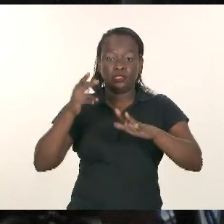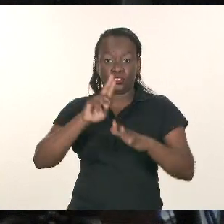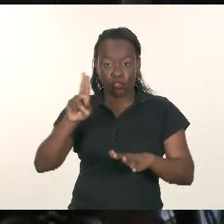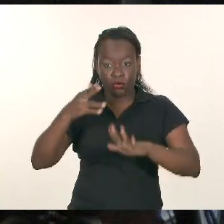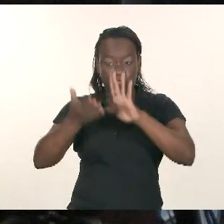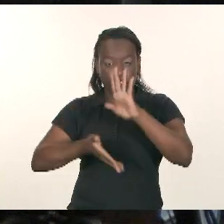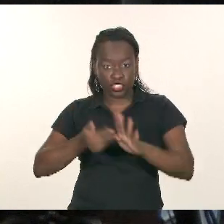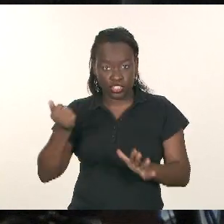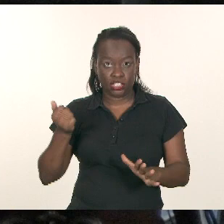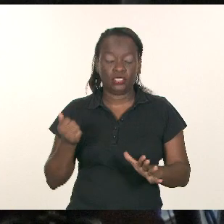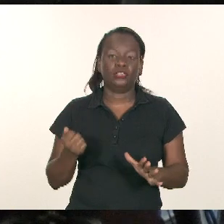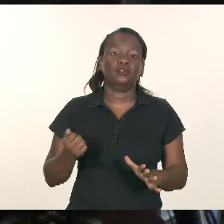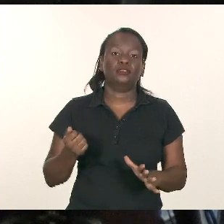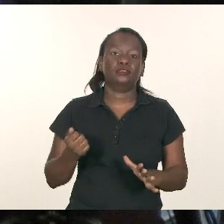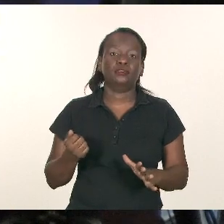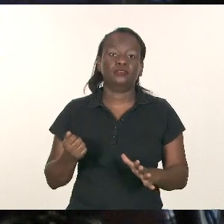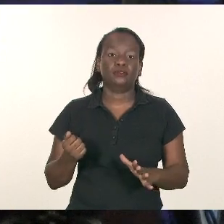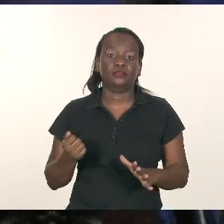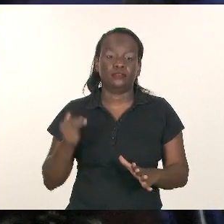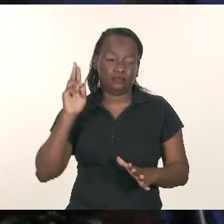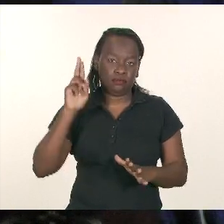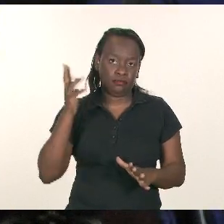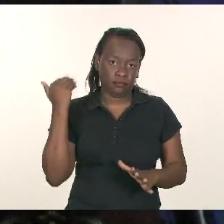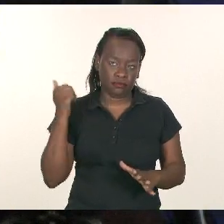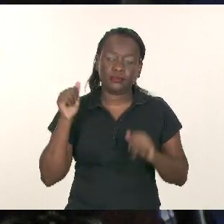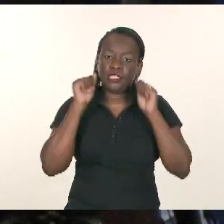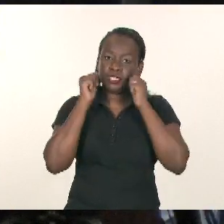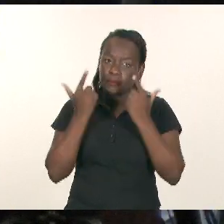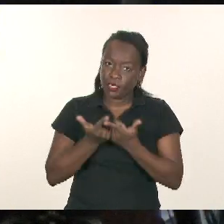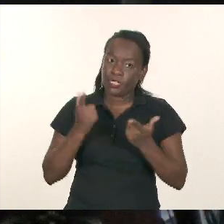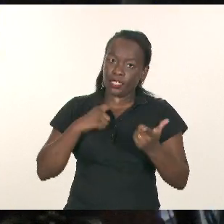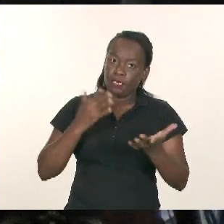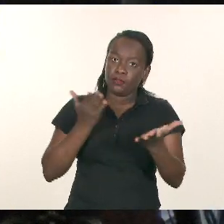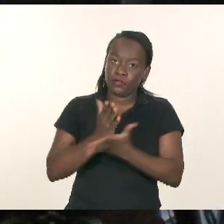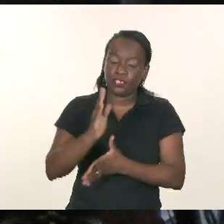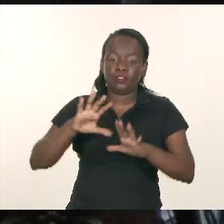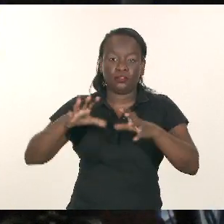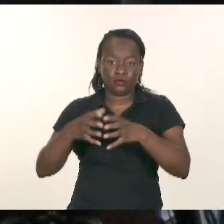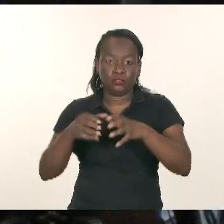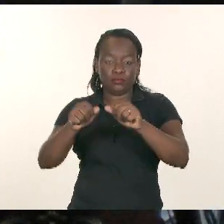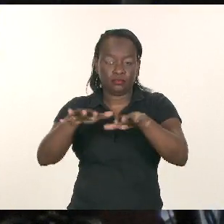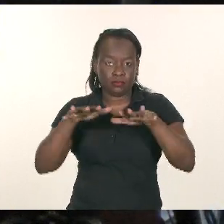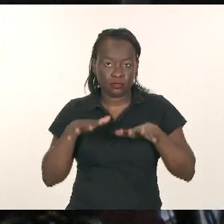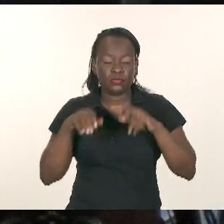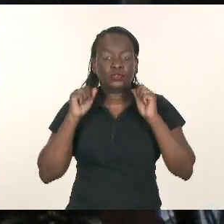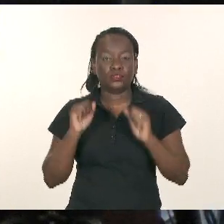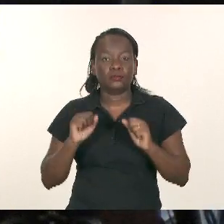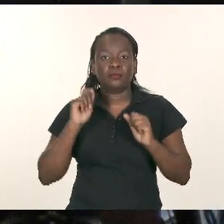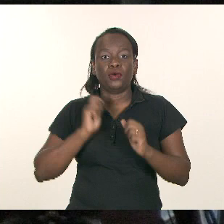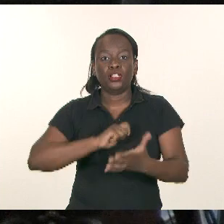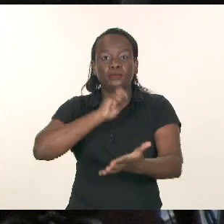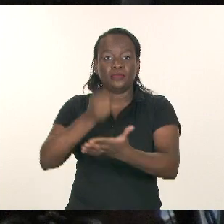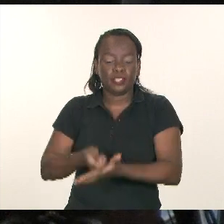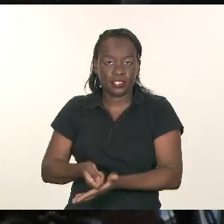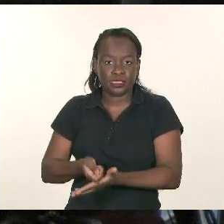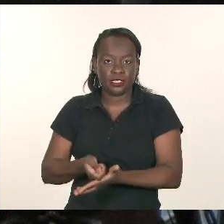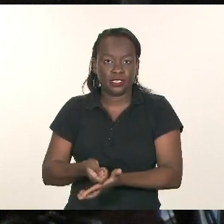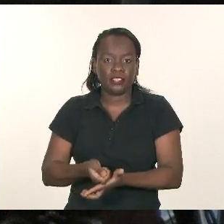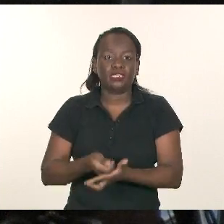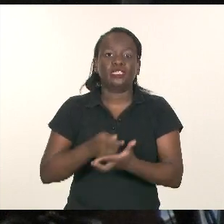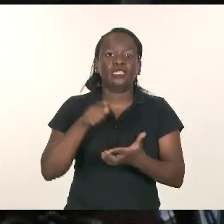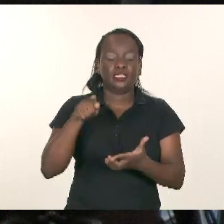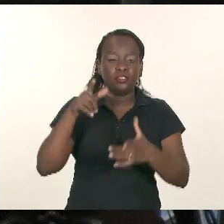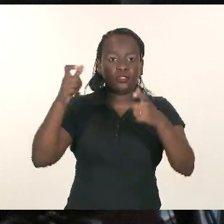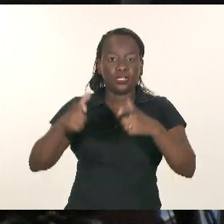desapropriar, a Assembleia, com aprovação, logicamente, da mesa e do plenário, poderia pagar para destinar